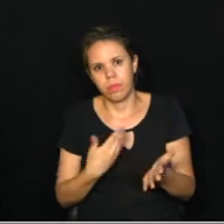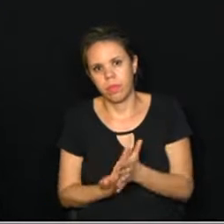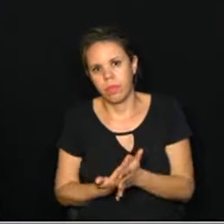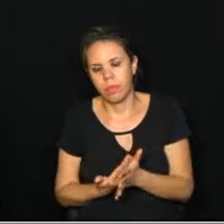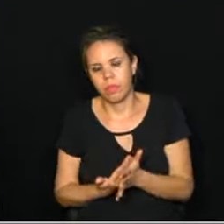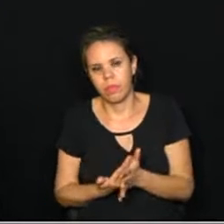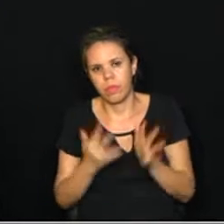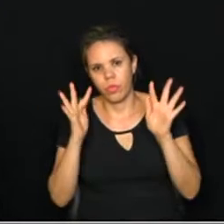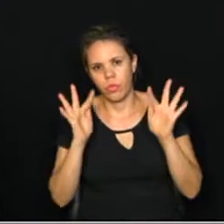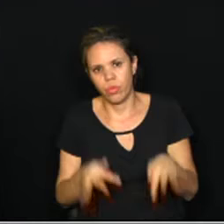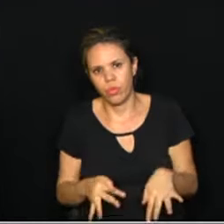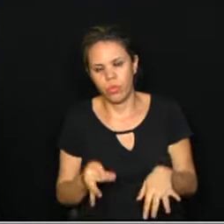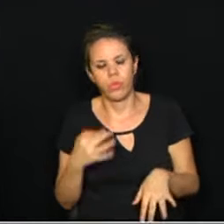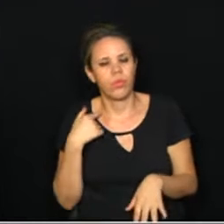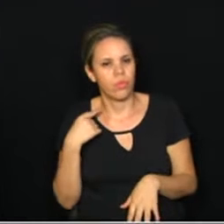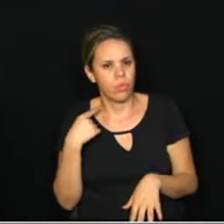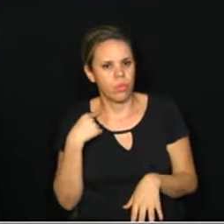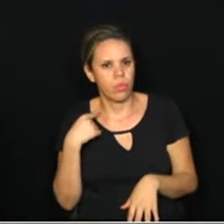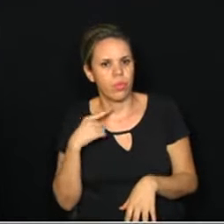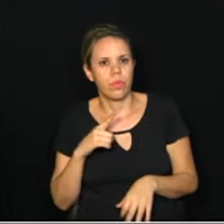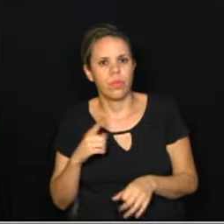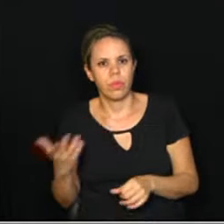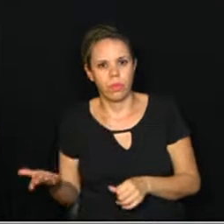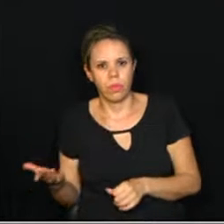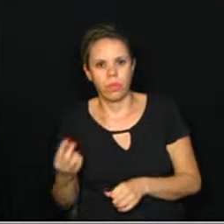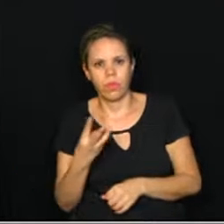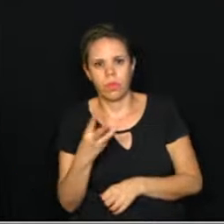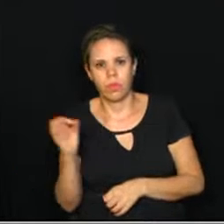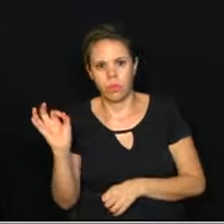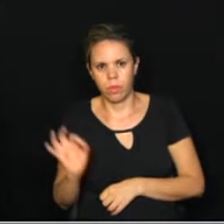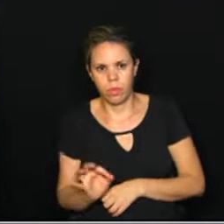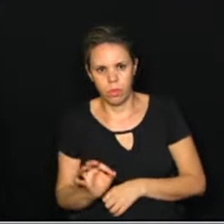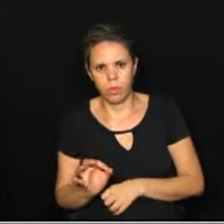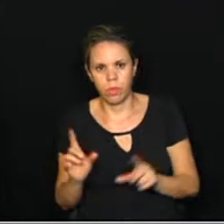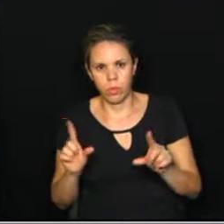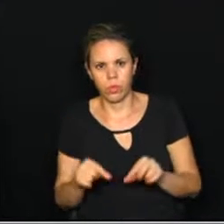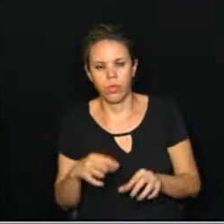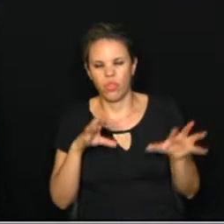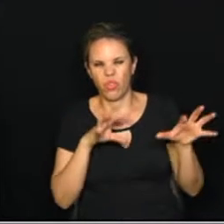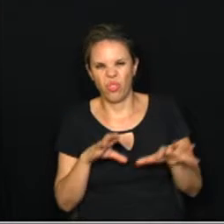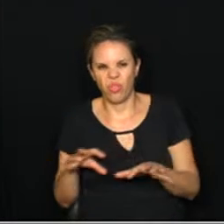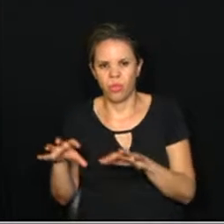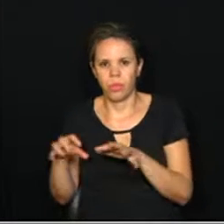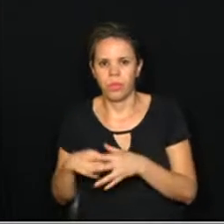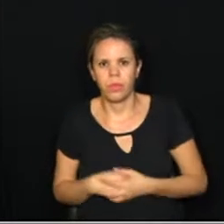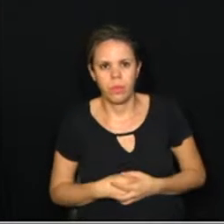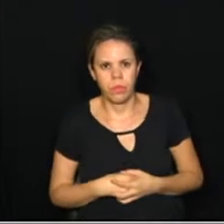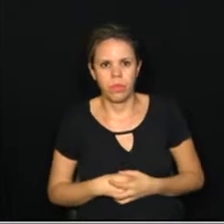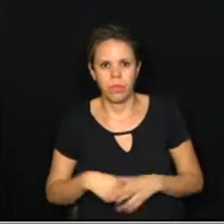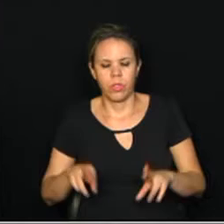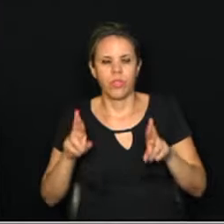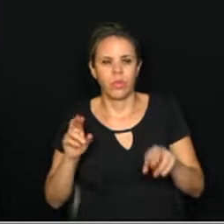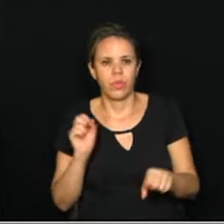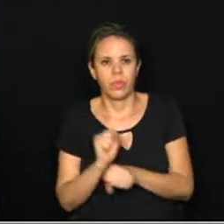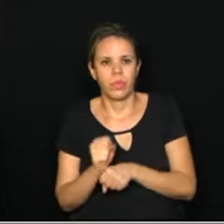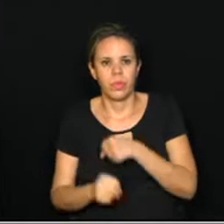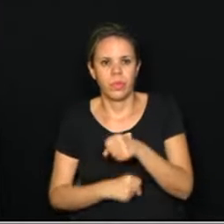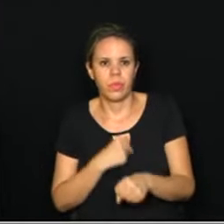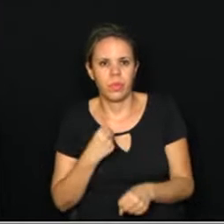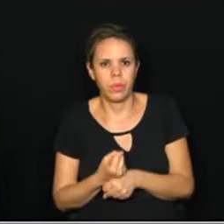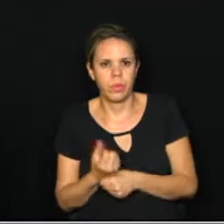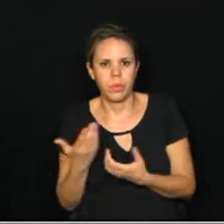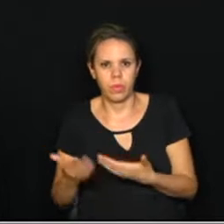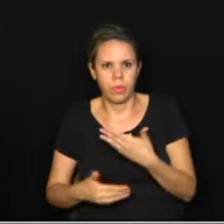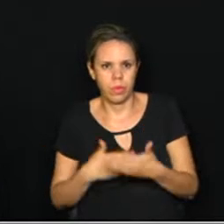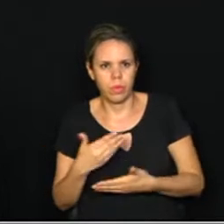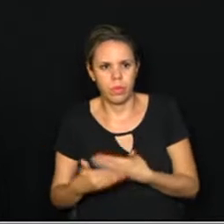o final de maio, a gente está aí com 30% menos chuva do que o esperado para o ano, né? Então, essa